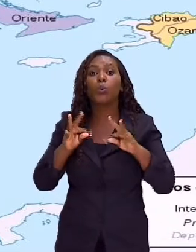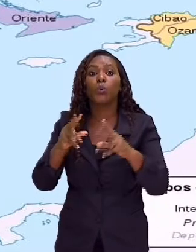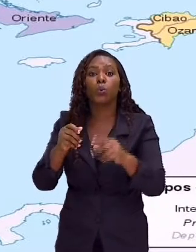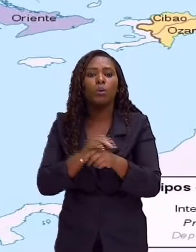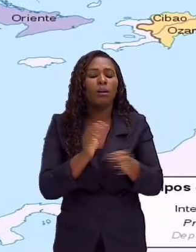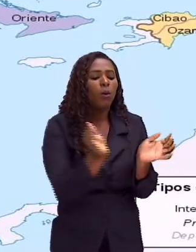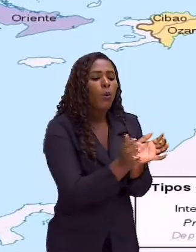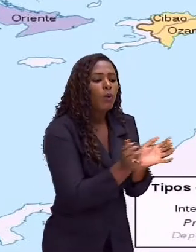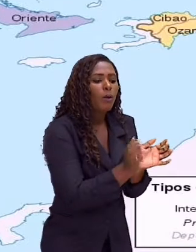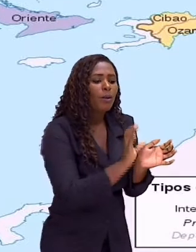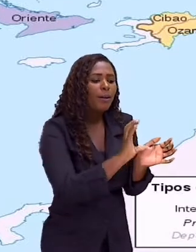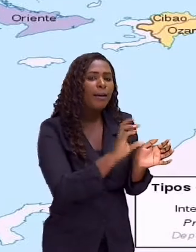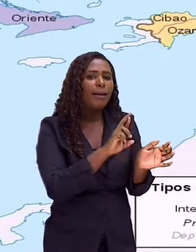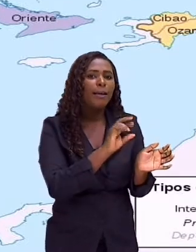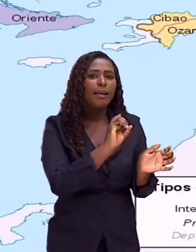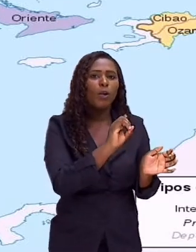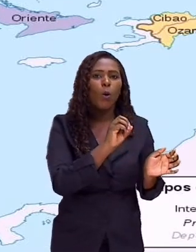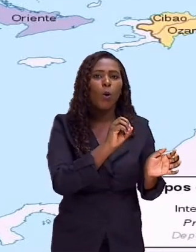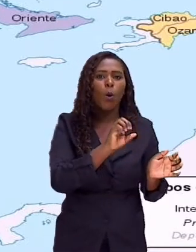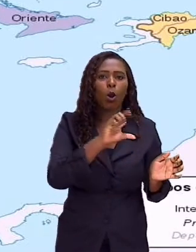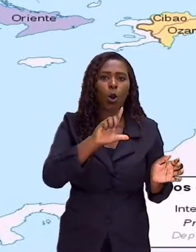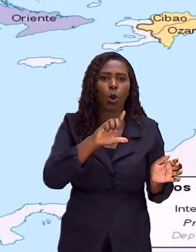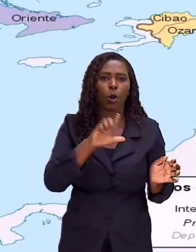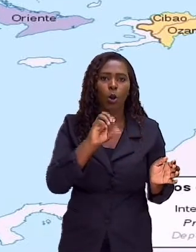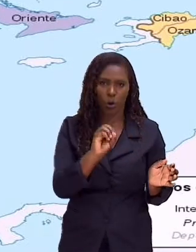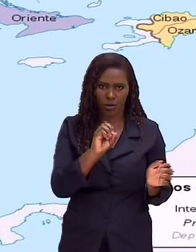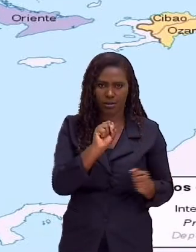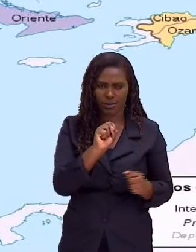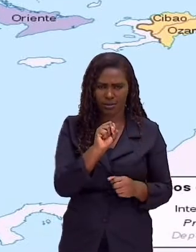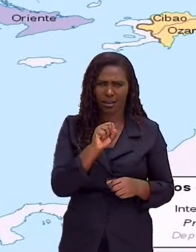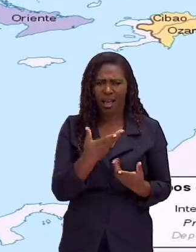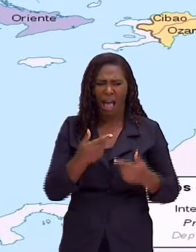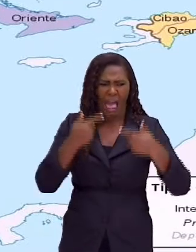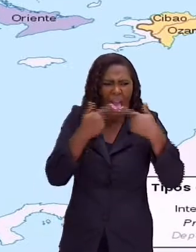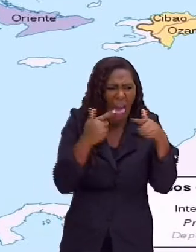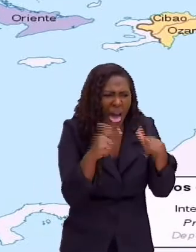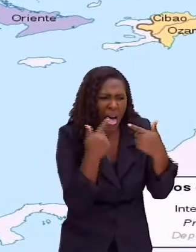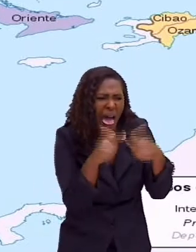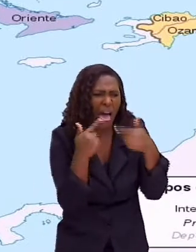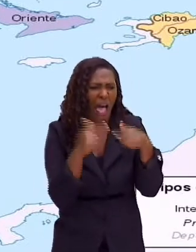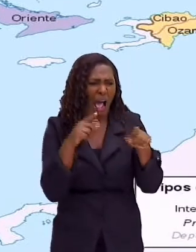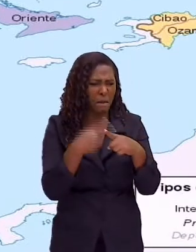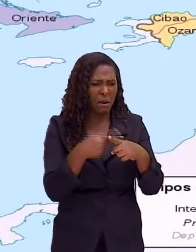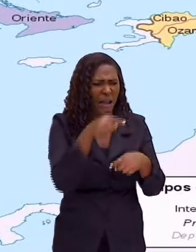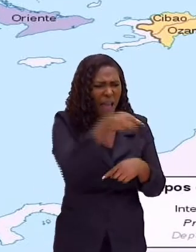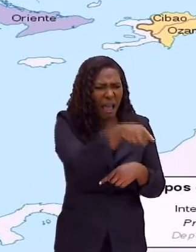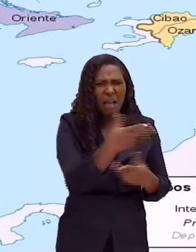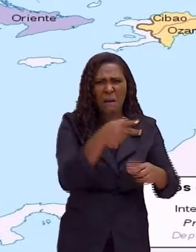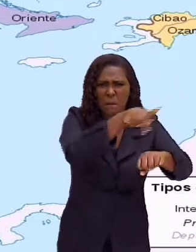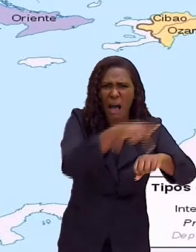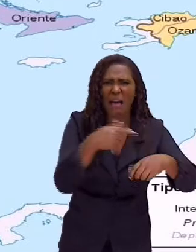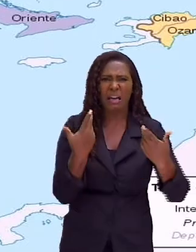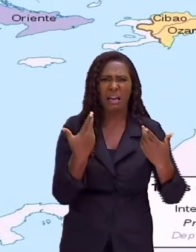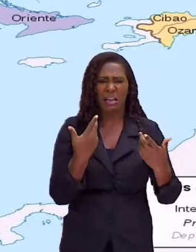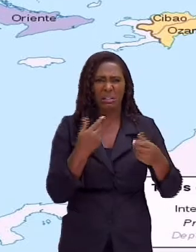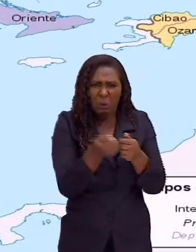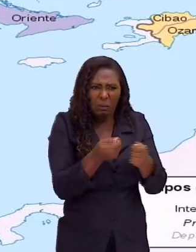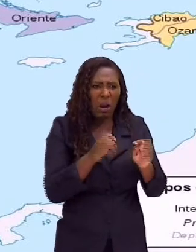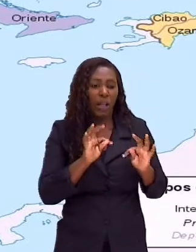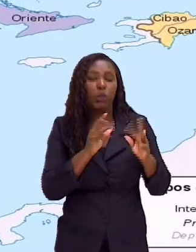os crioulos faziam essas fortes queixas sobre este controle. Como em todas as